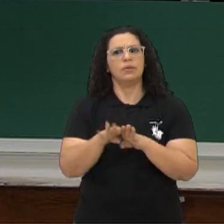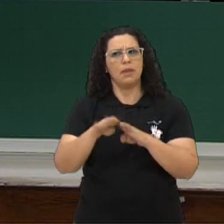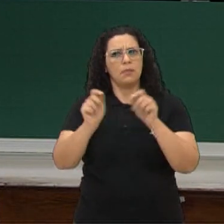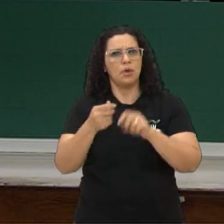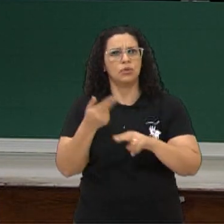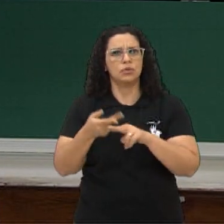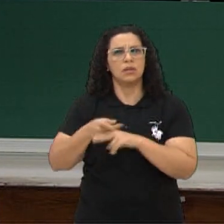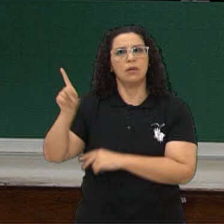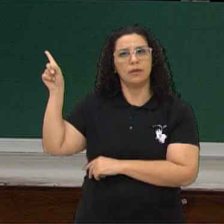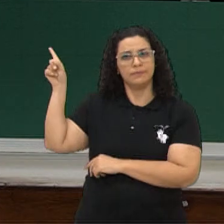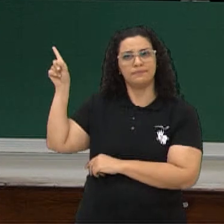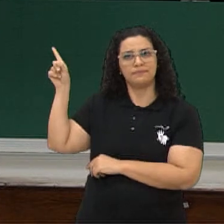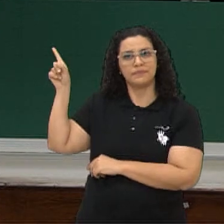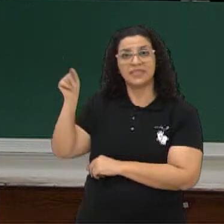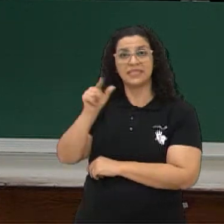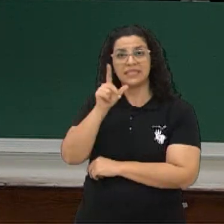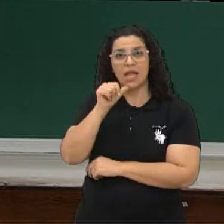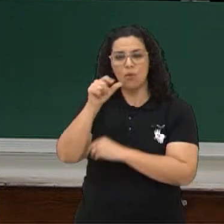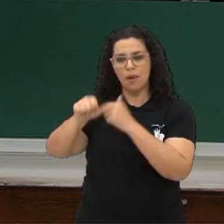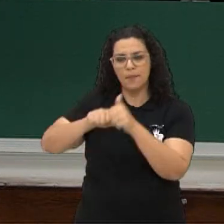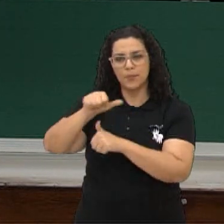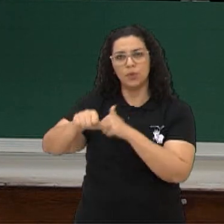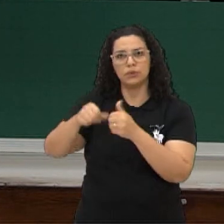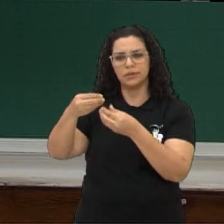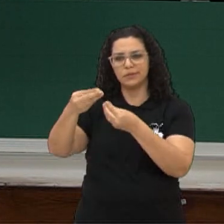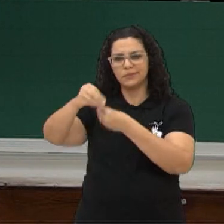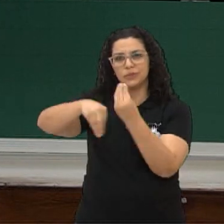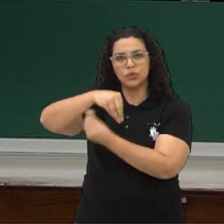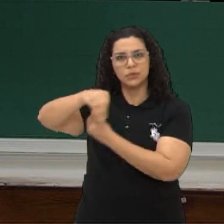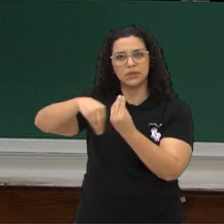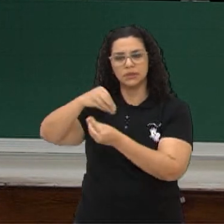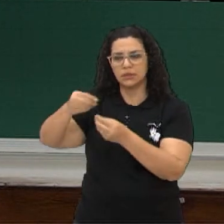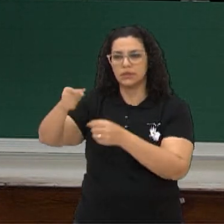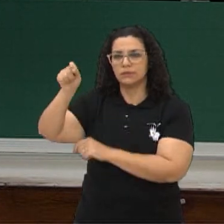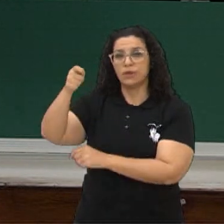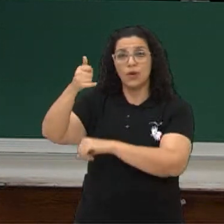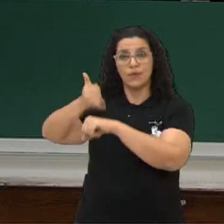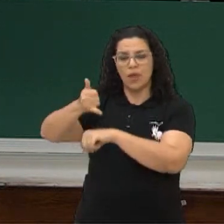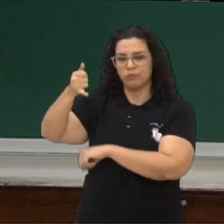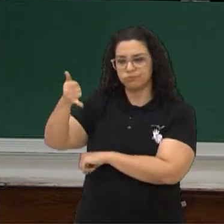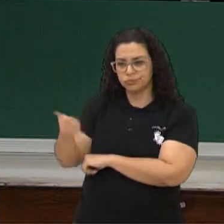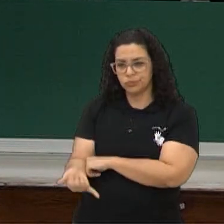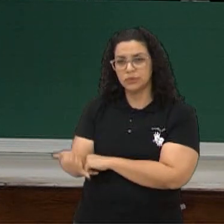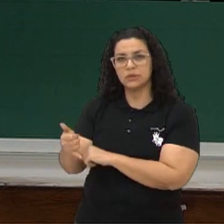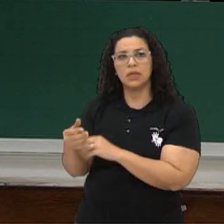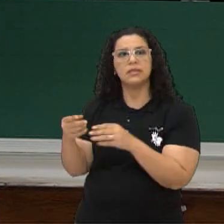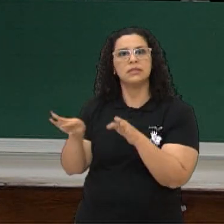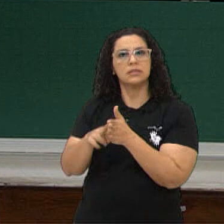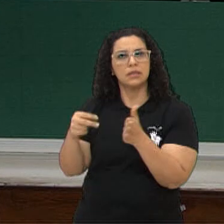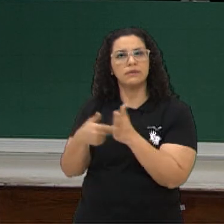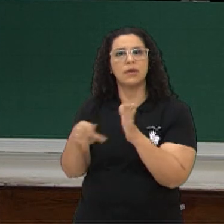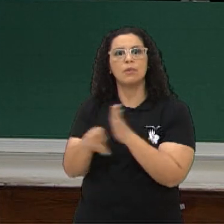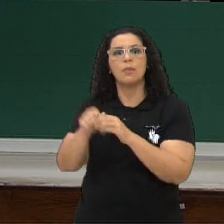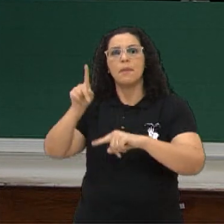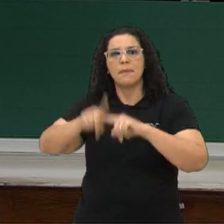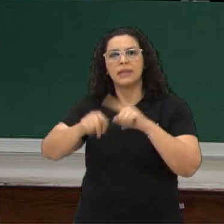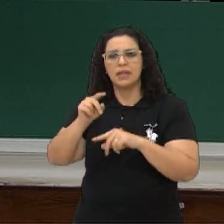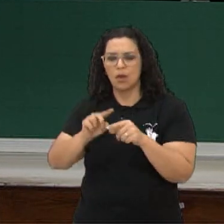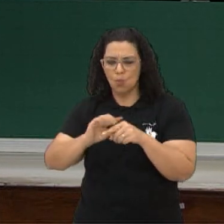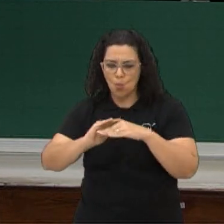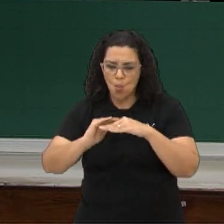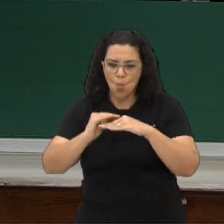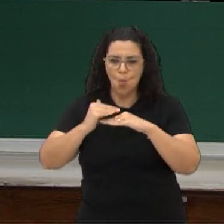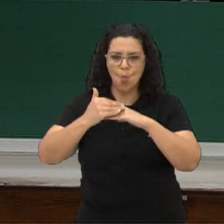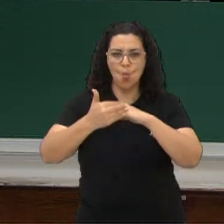eletrólise aquosa, com a presença de água, você coloca ela dentro daquela substância ali e vai ter uma deposição de uma camadinha